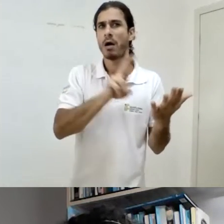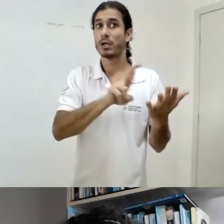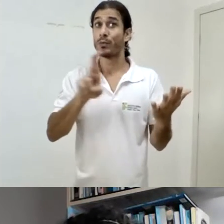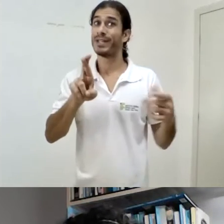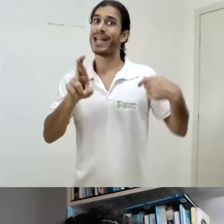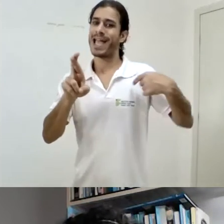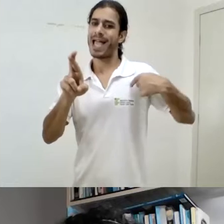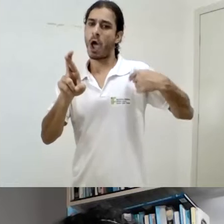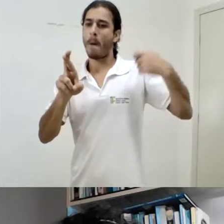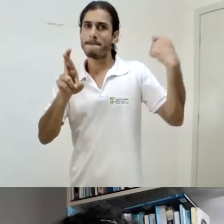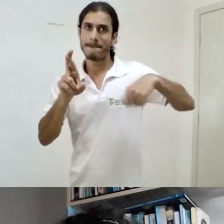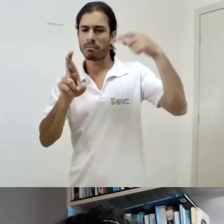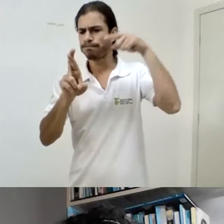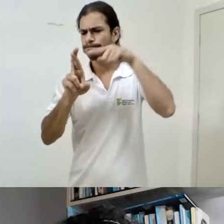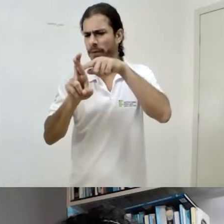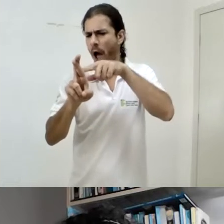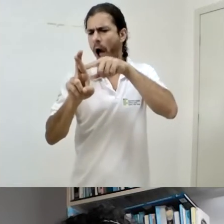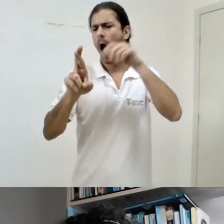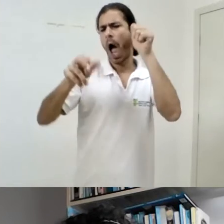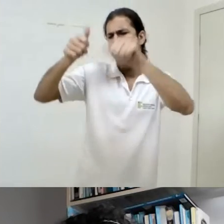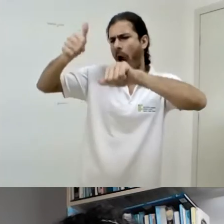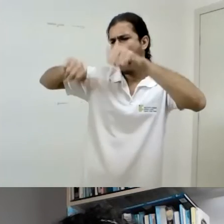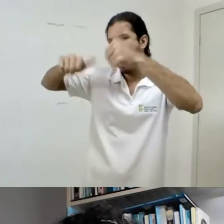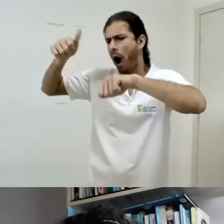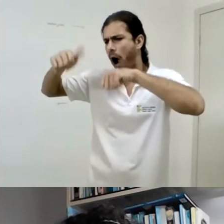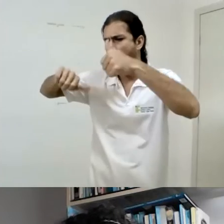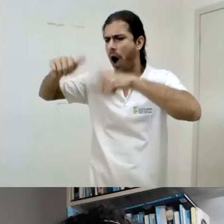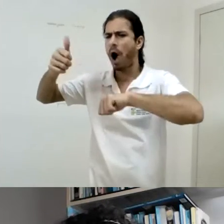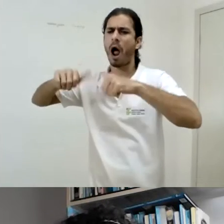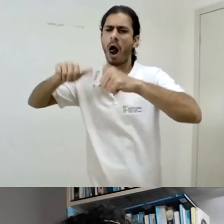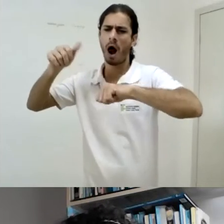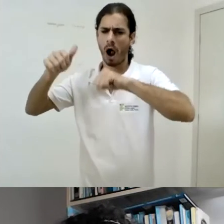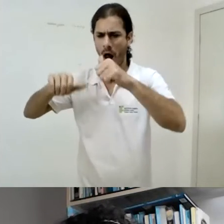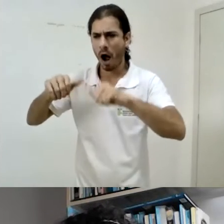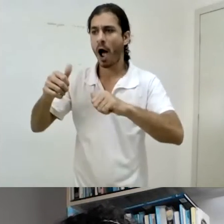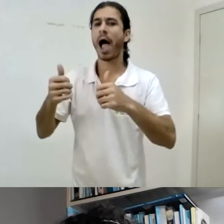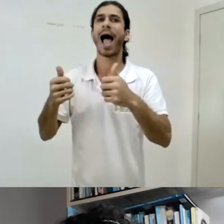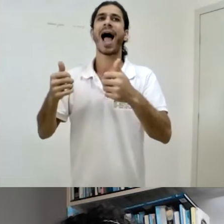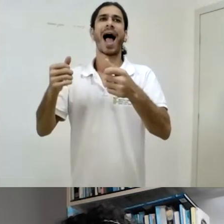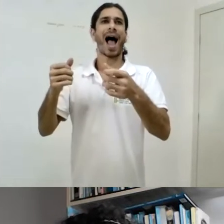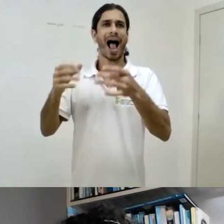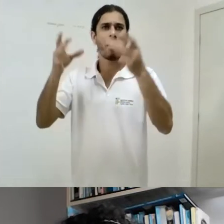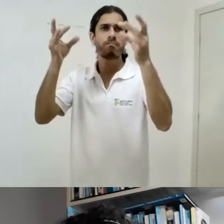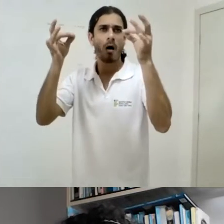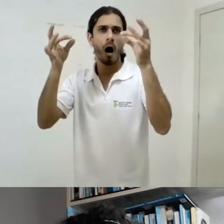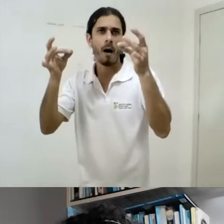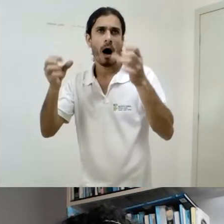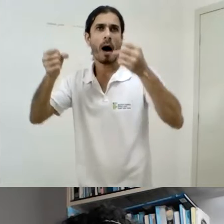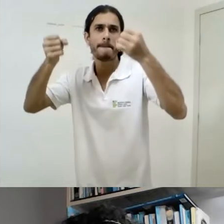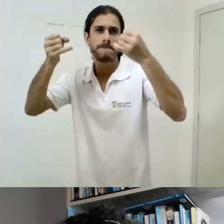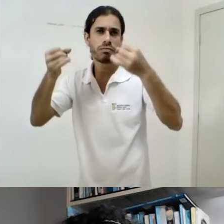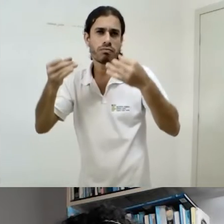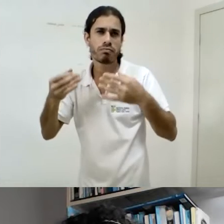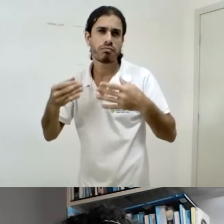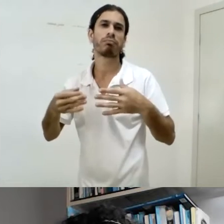vou trazer outras pesquisas, vou trazer os sujeitos, eu tenho contato, aí sim. Então, é